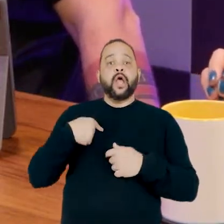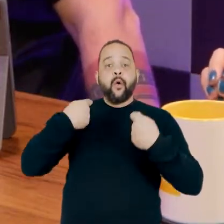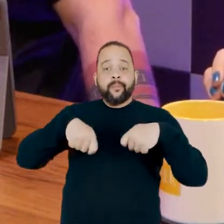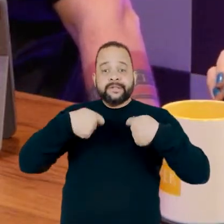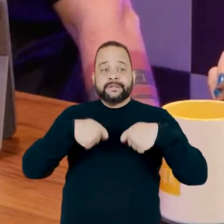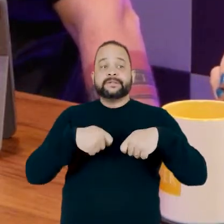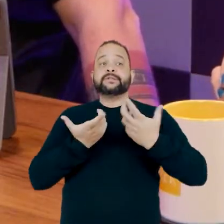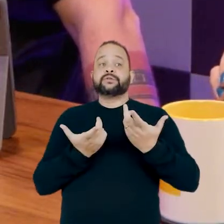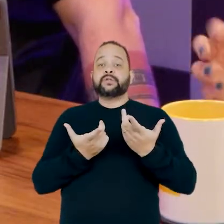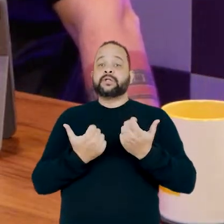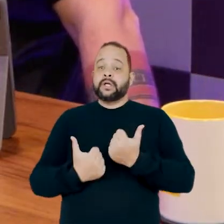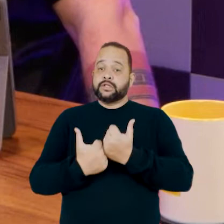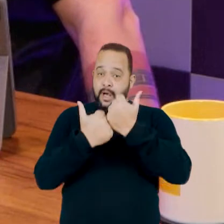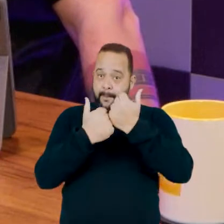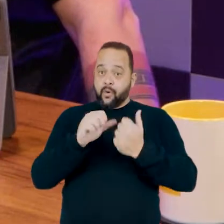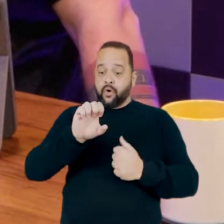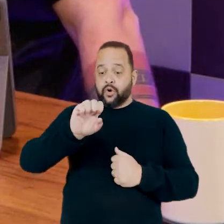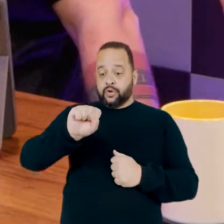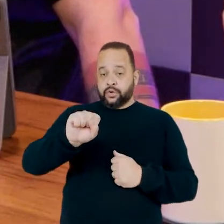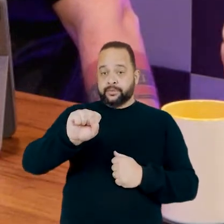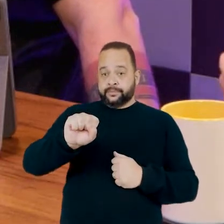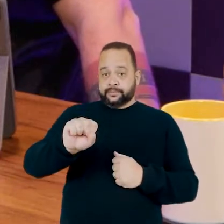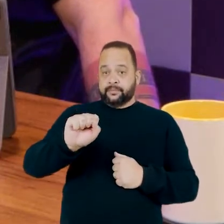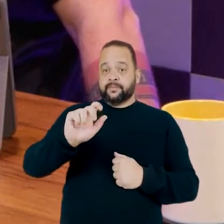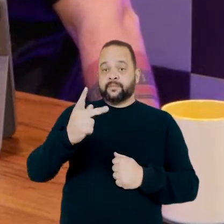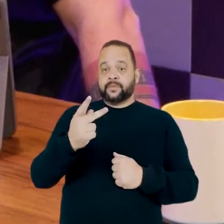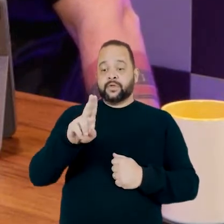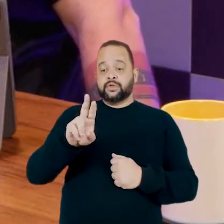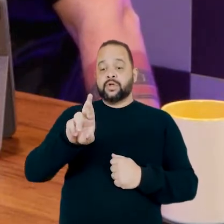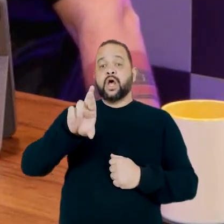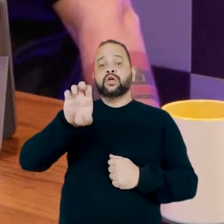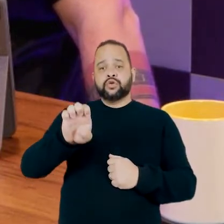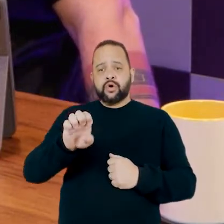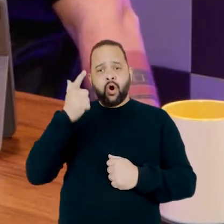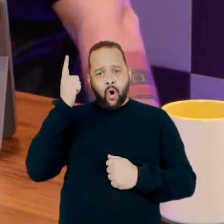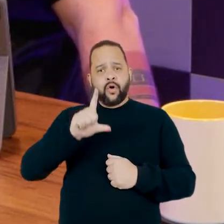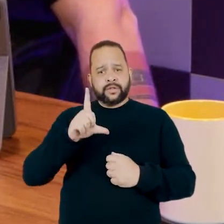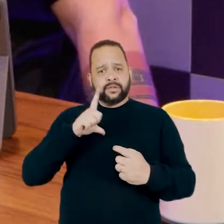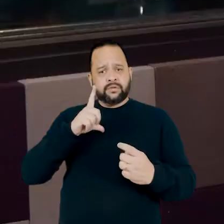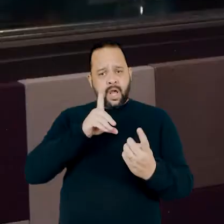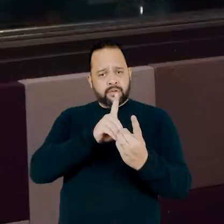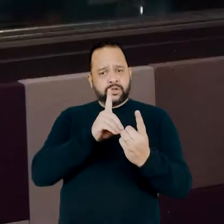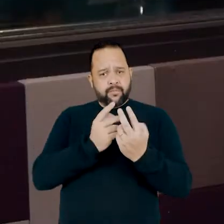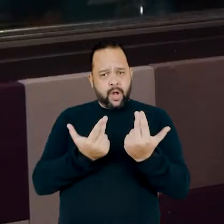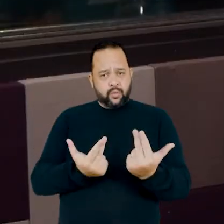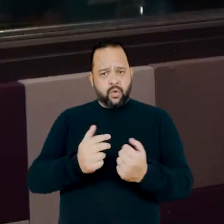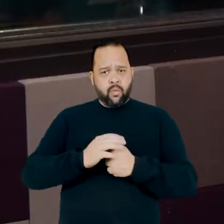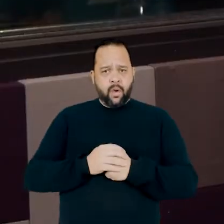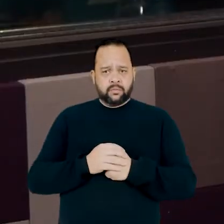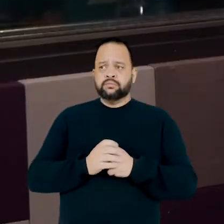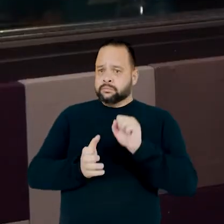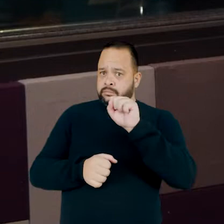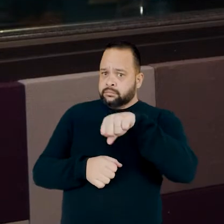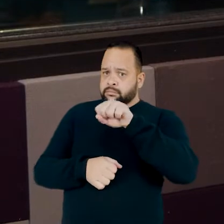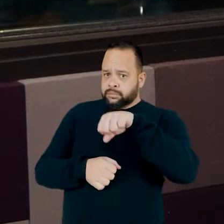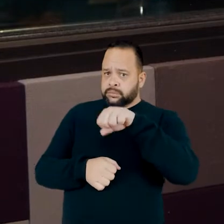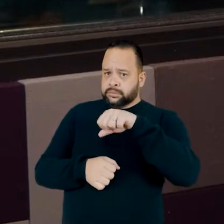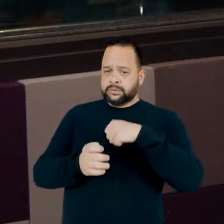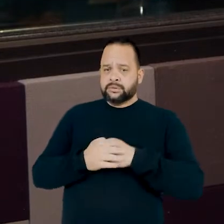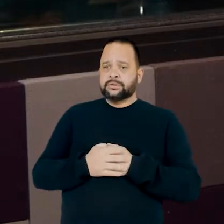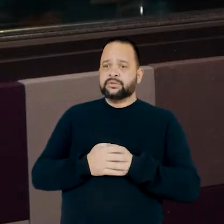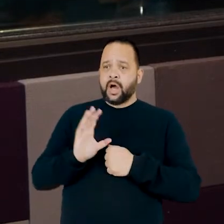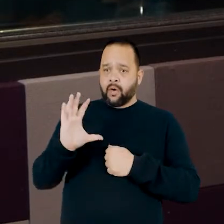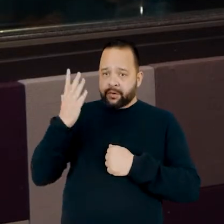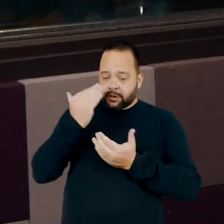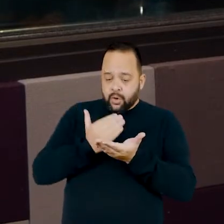Eu consigo procurar diretamente a Shureu, como pessoa física, e consigo ter esse atendimento também? Sim, sim, né, Laura? Isso aconteceu muito no